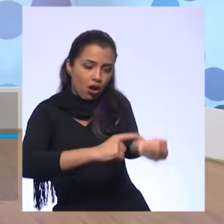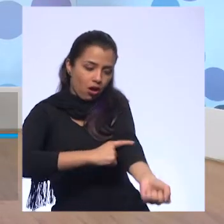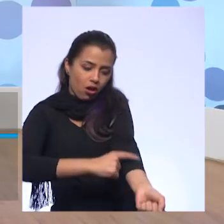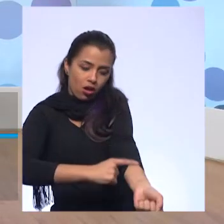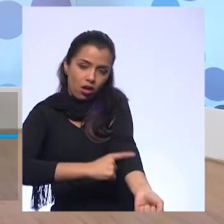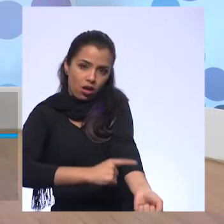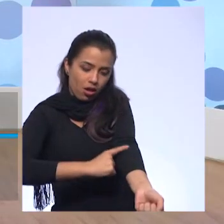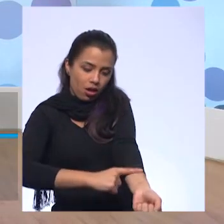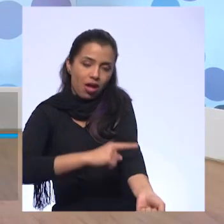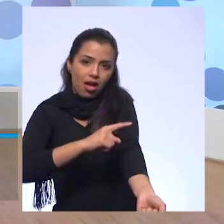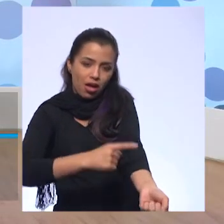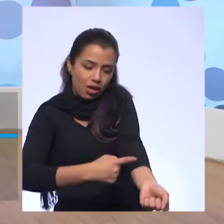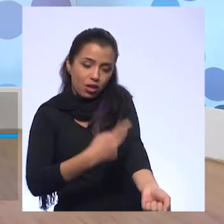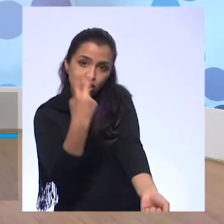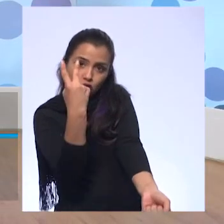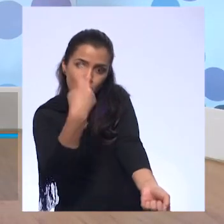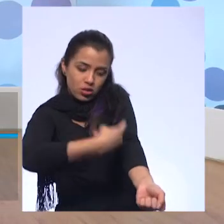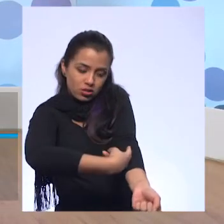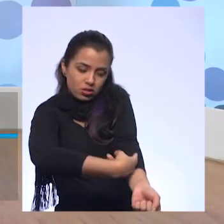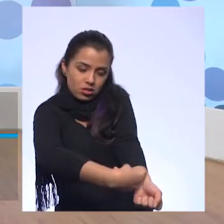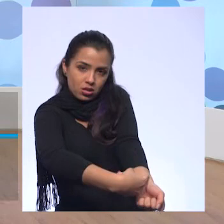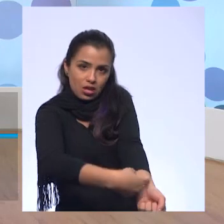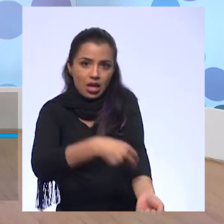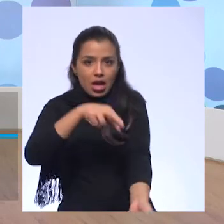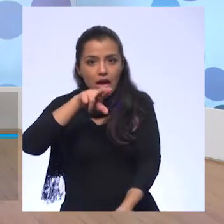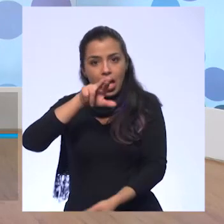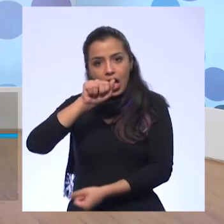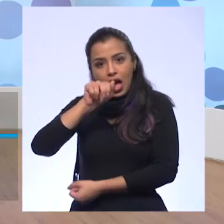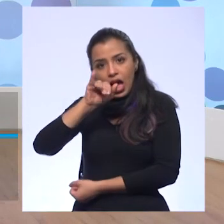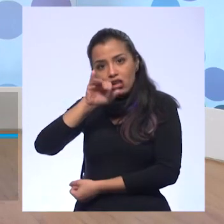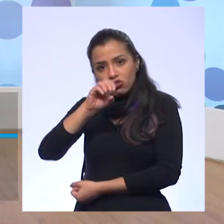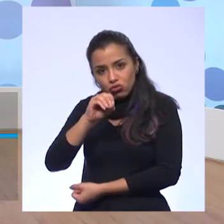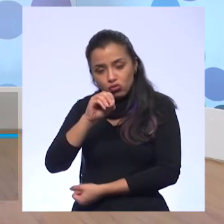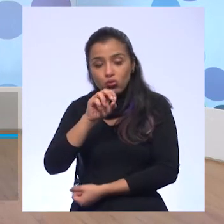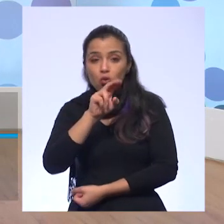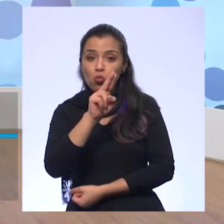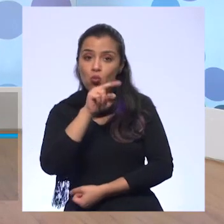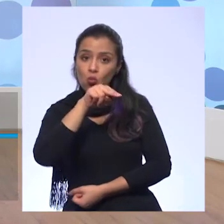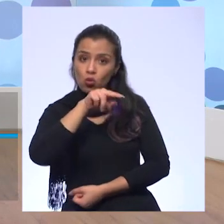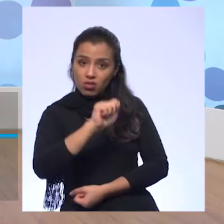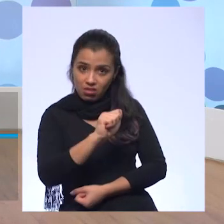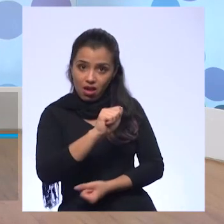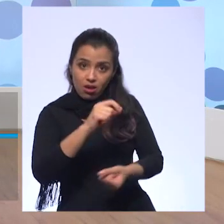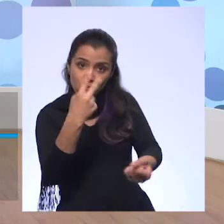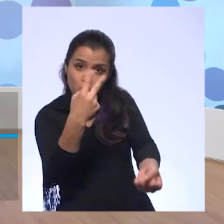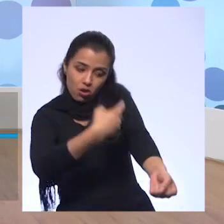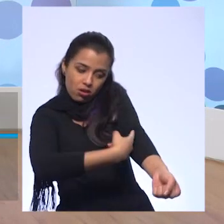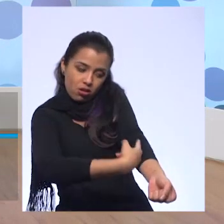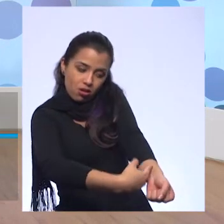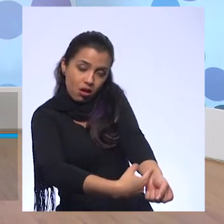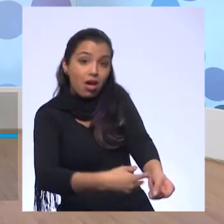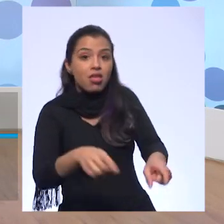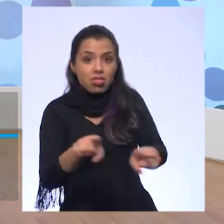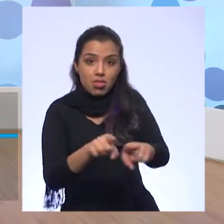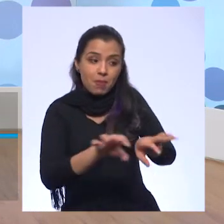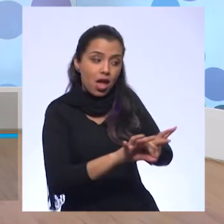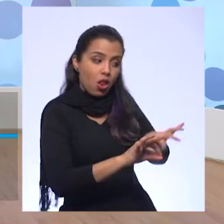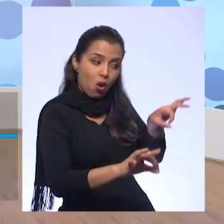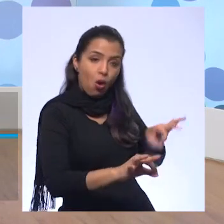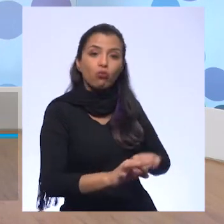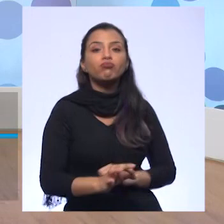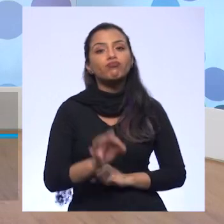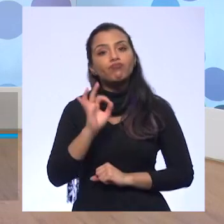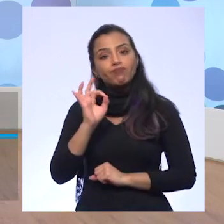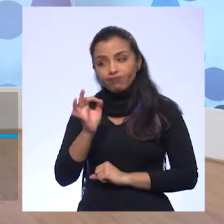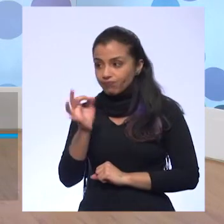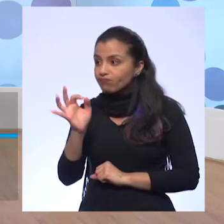que a gente tem. Esses ossos aqui eles são longos também, né, professor Edjoel? E sabe o que acontece que eu queria te chamar a atenção? É um aspecto mecânico dos